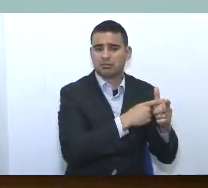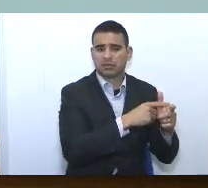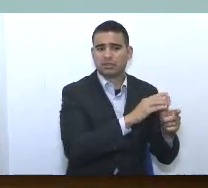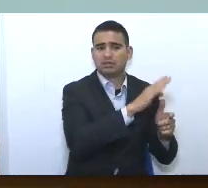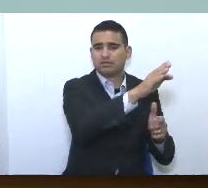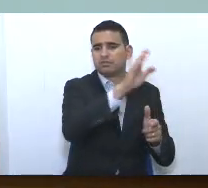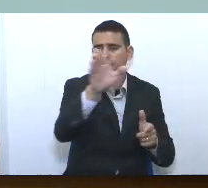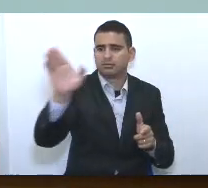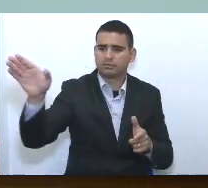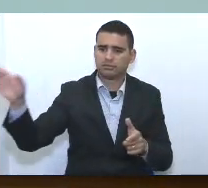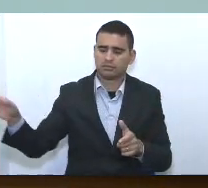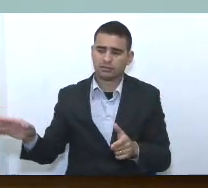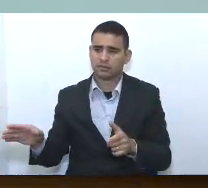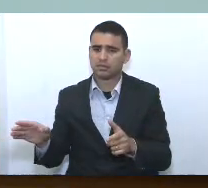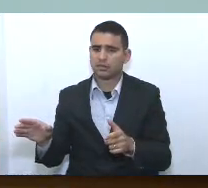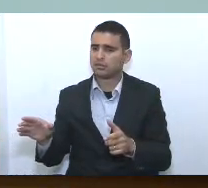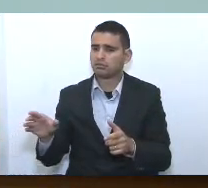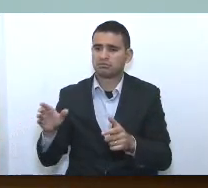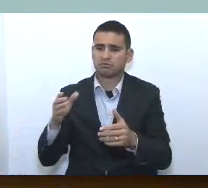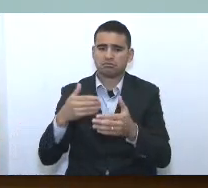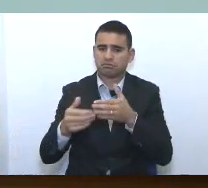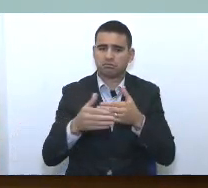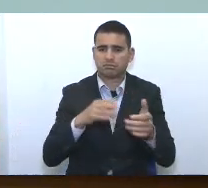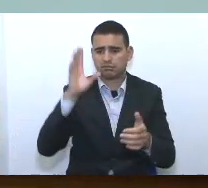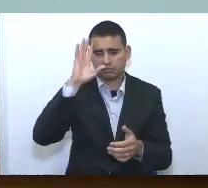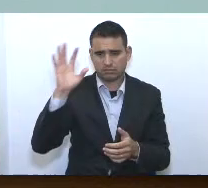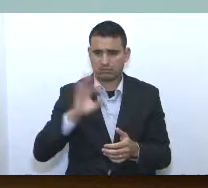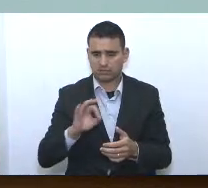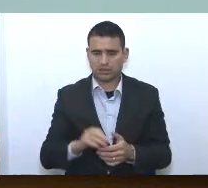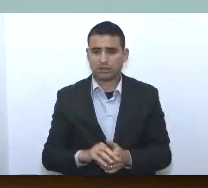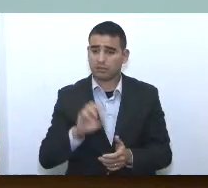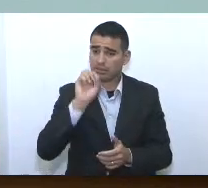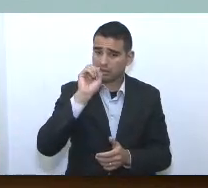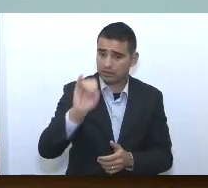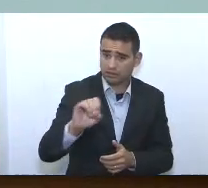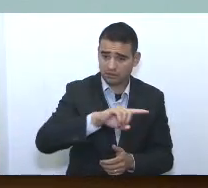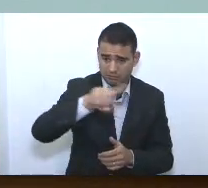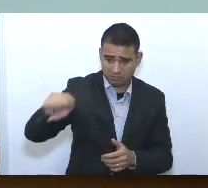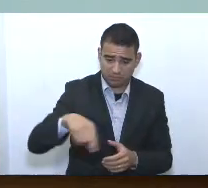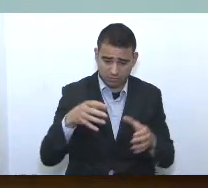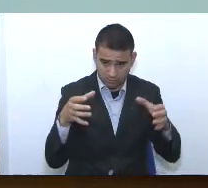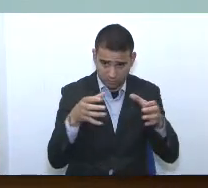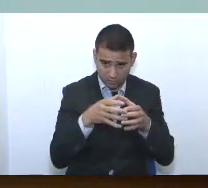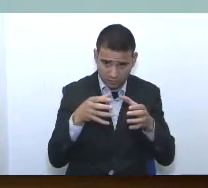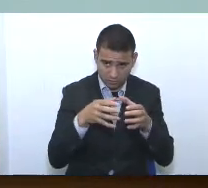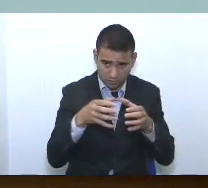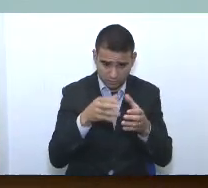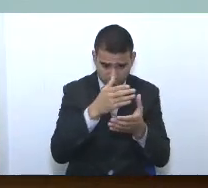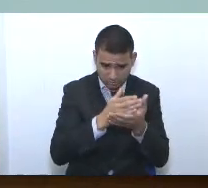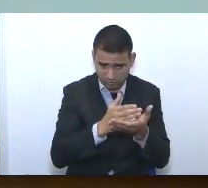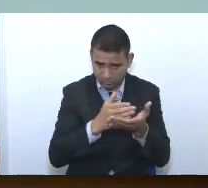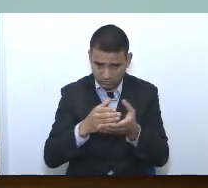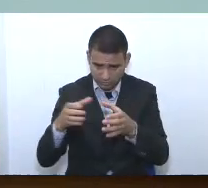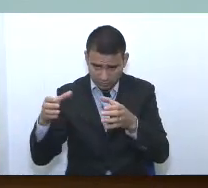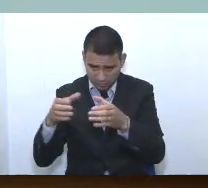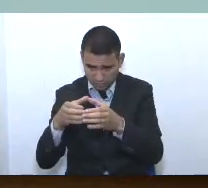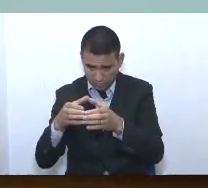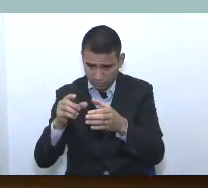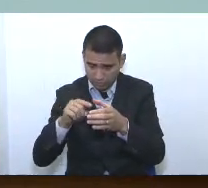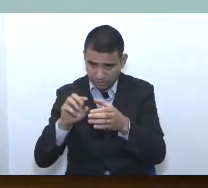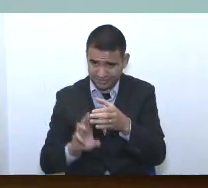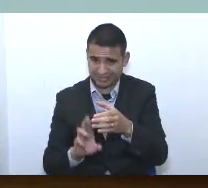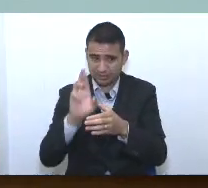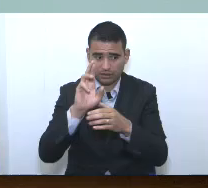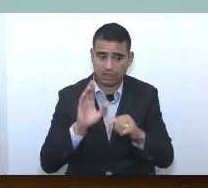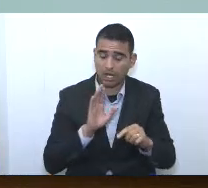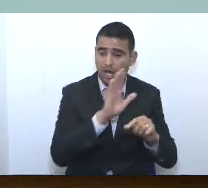tivermos na Secretaria de Assuntos Jurídicos essa concentração, nós vamos facilitar